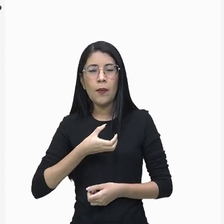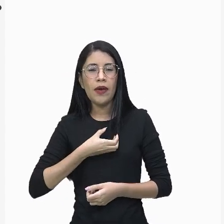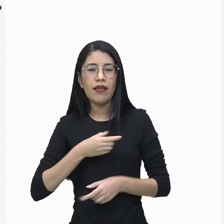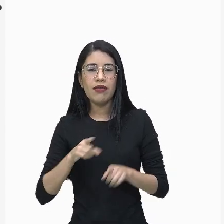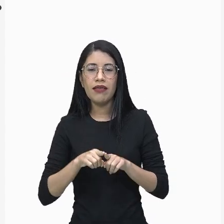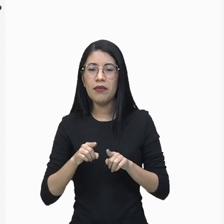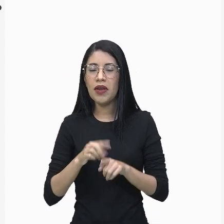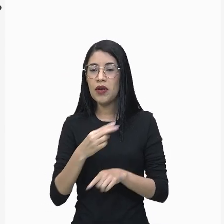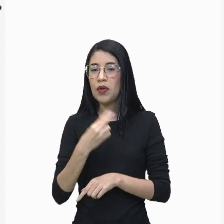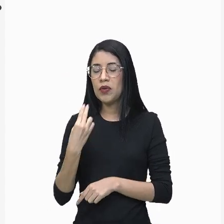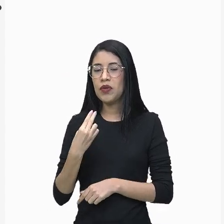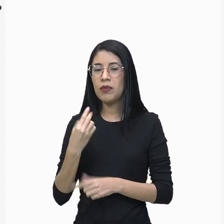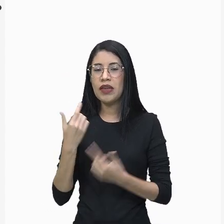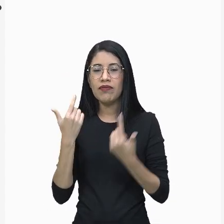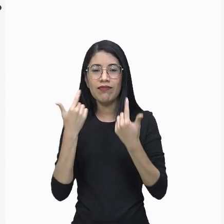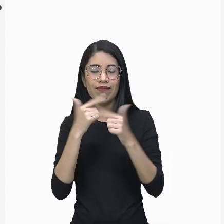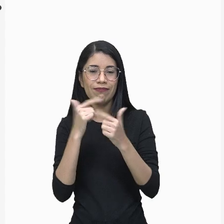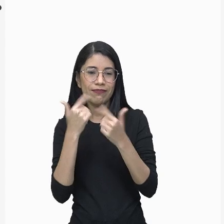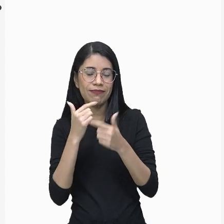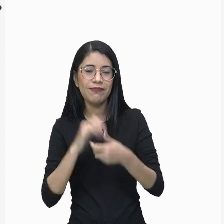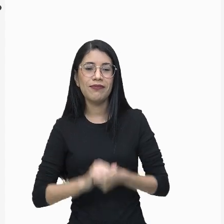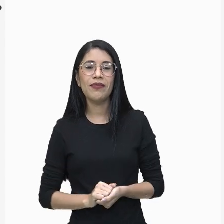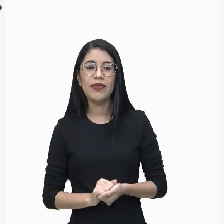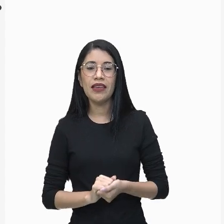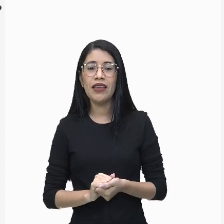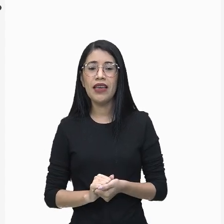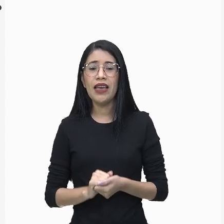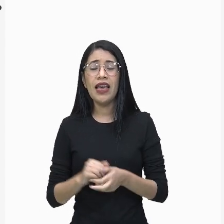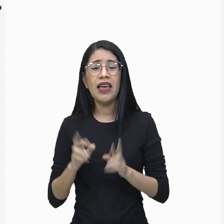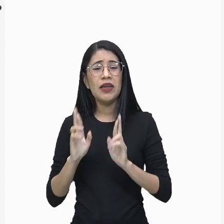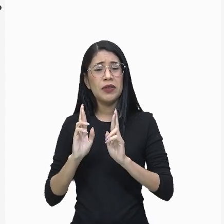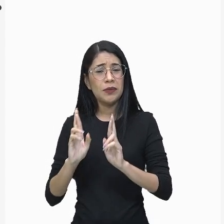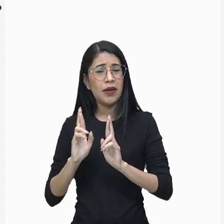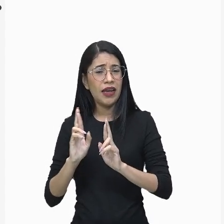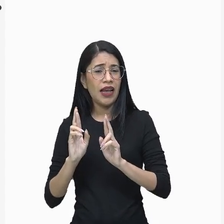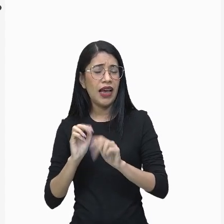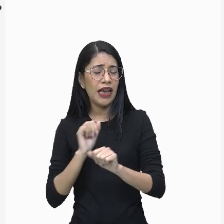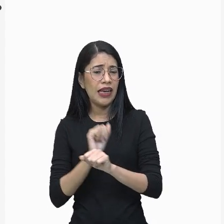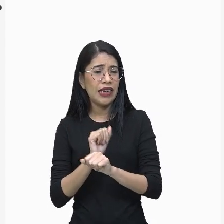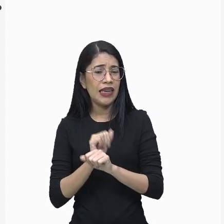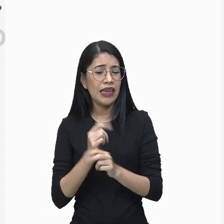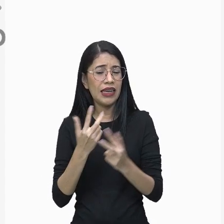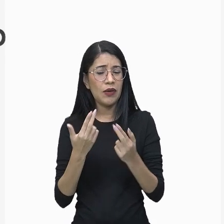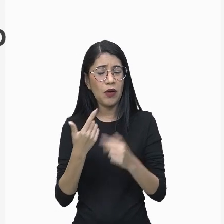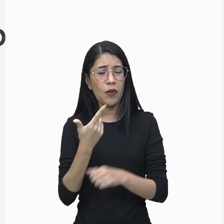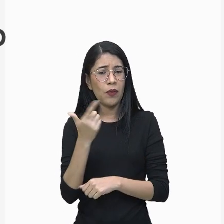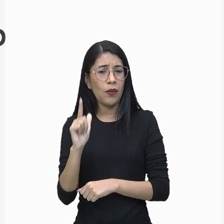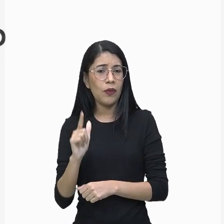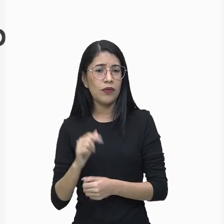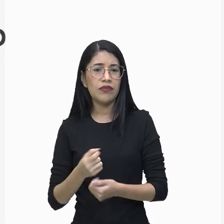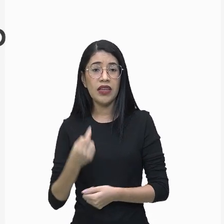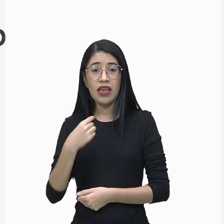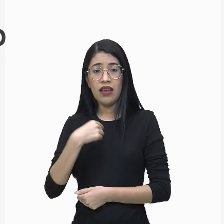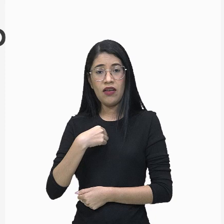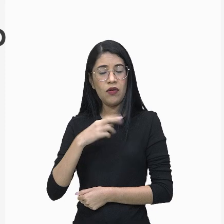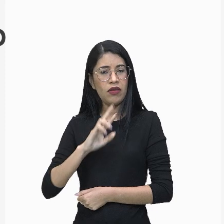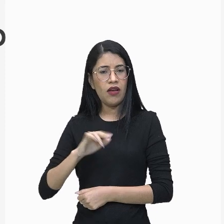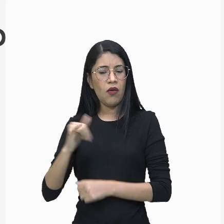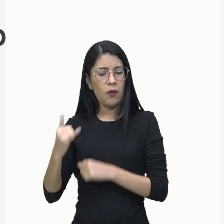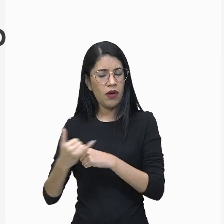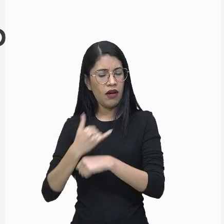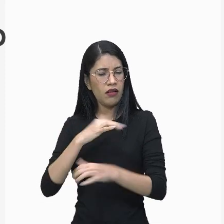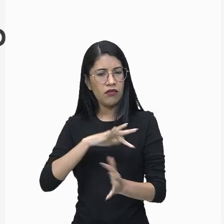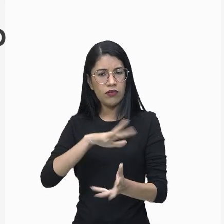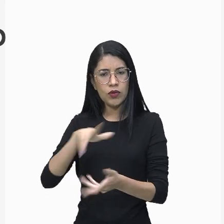meu nome se rir. E mereço esperar mais do que os outros. Eu? Tu não me enganas,